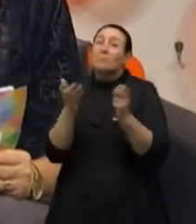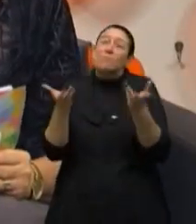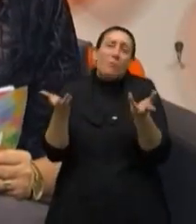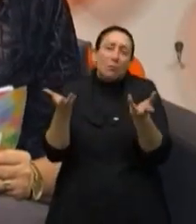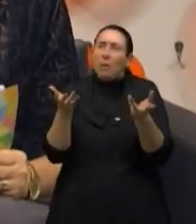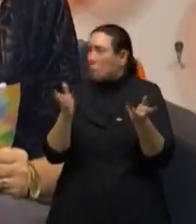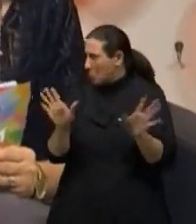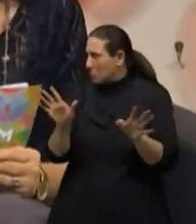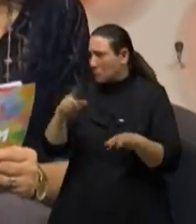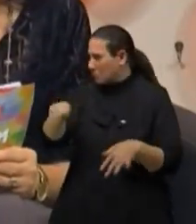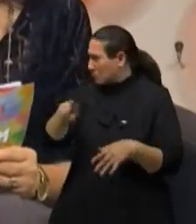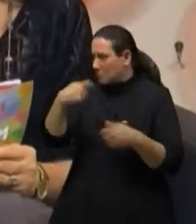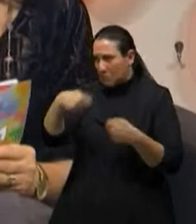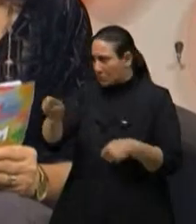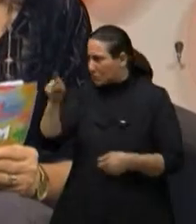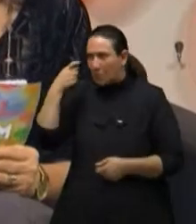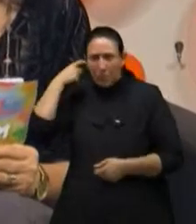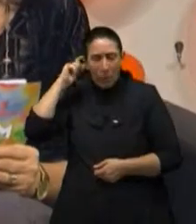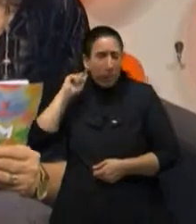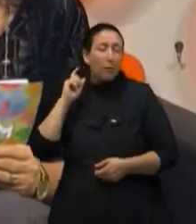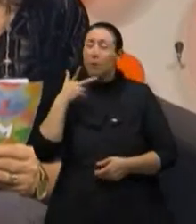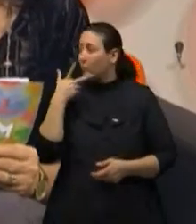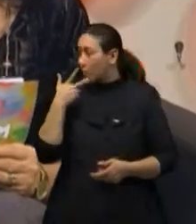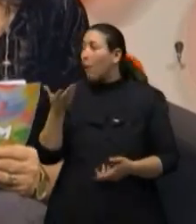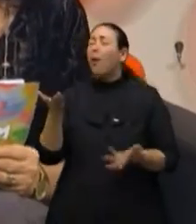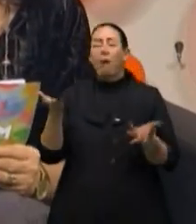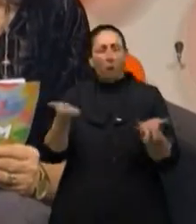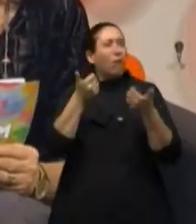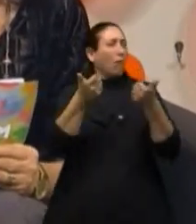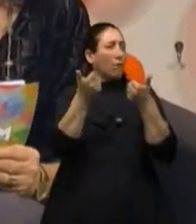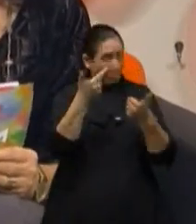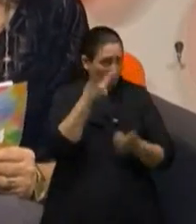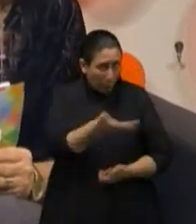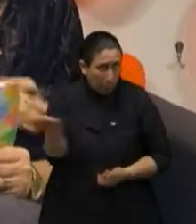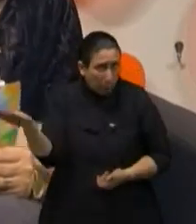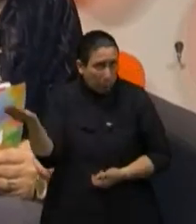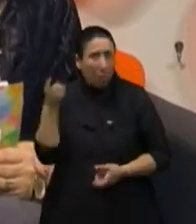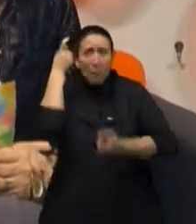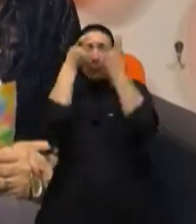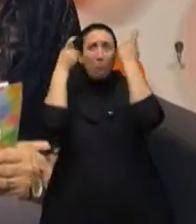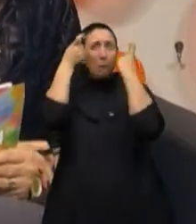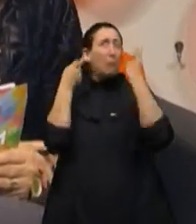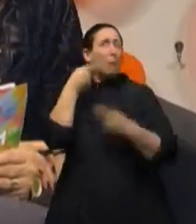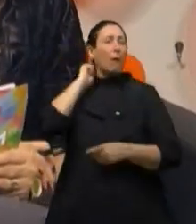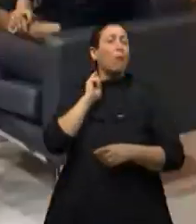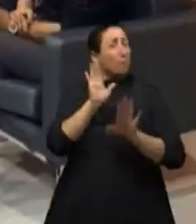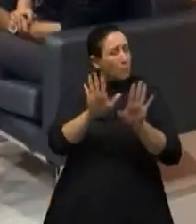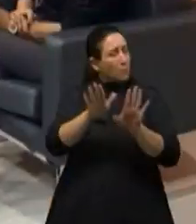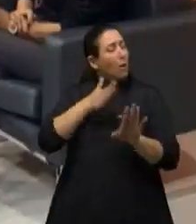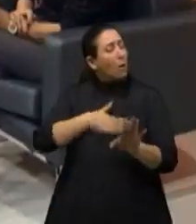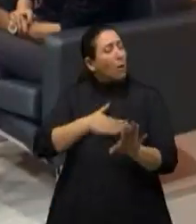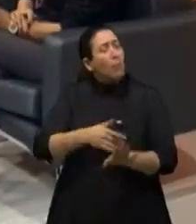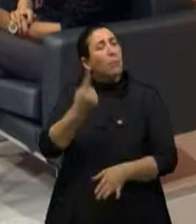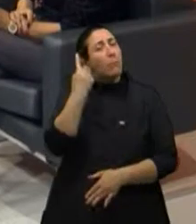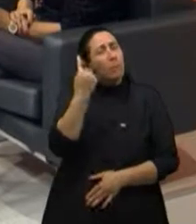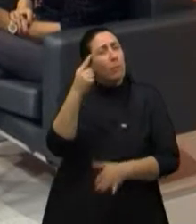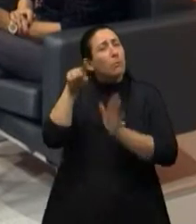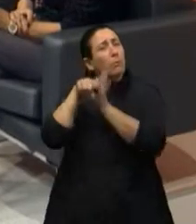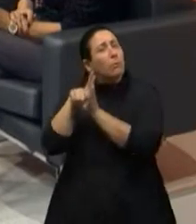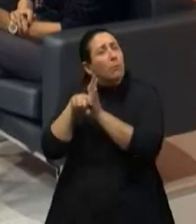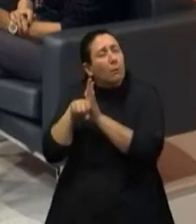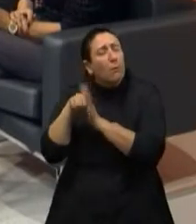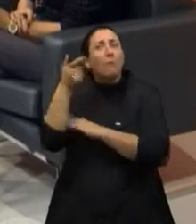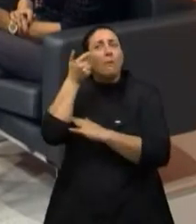aparelho não então a resposta é não precisa sempre de um aparelho primeiro tem que se investigar a causa da perda